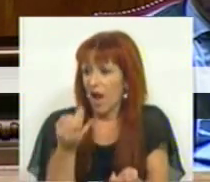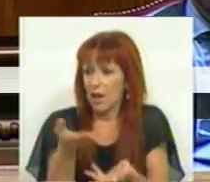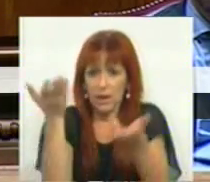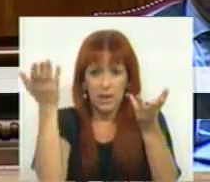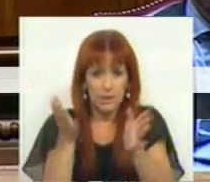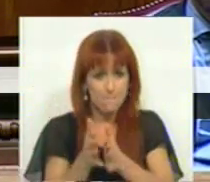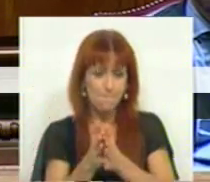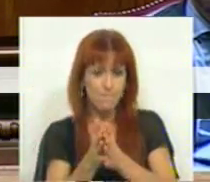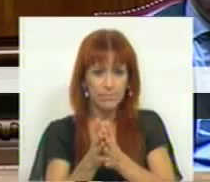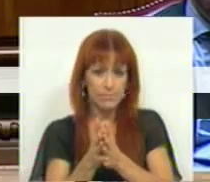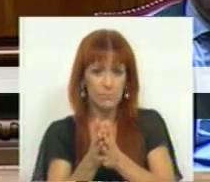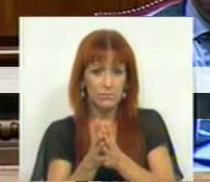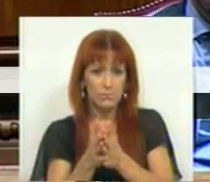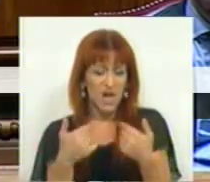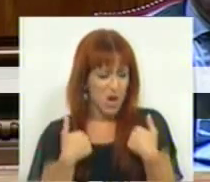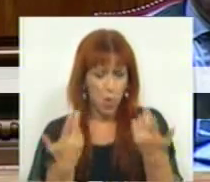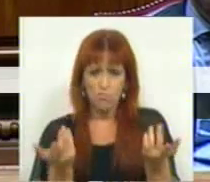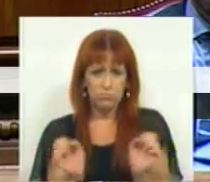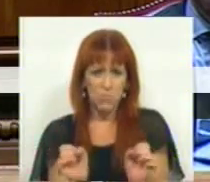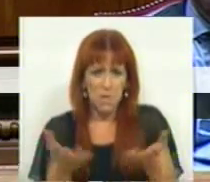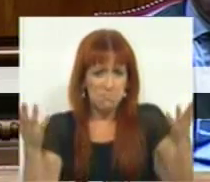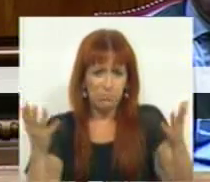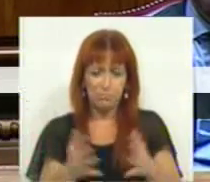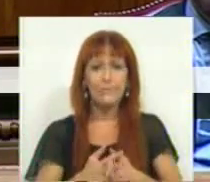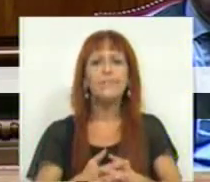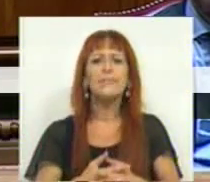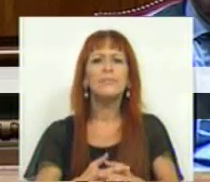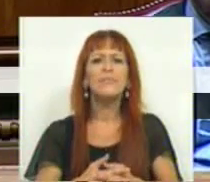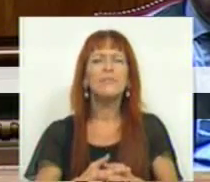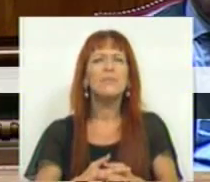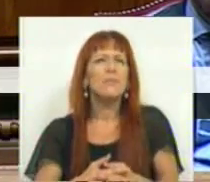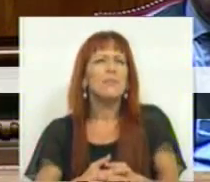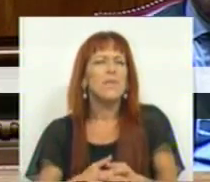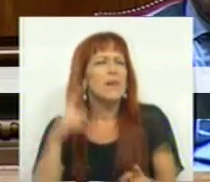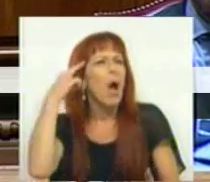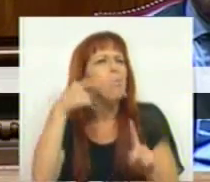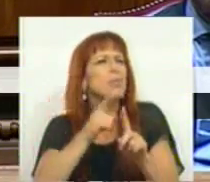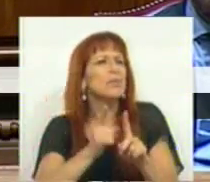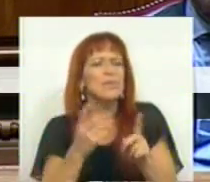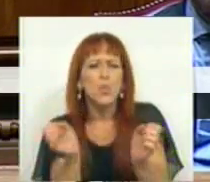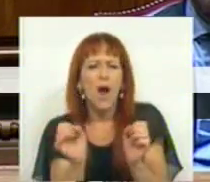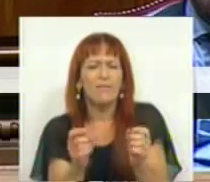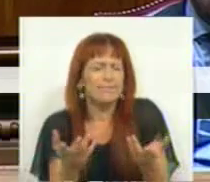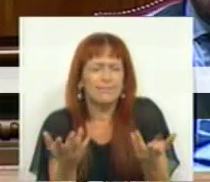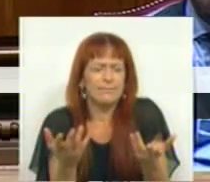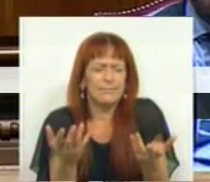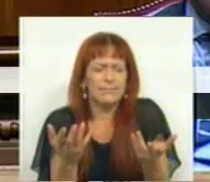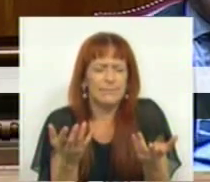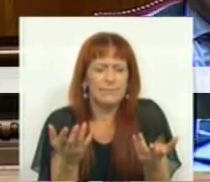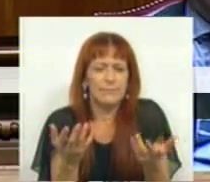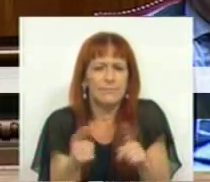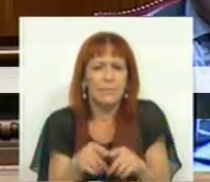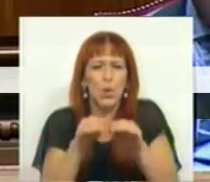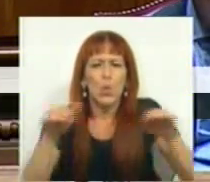acredite que não tenho nenhum juízo de intenção sobre